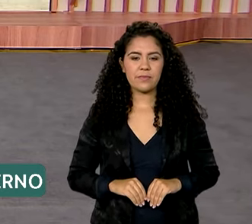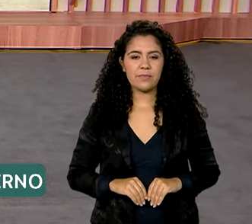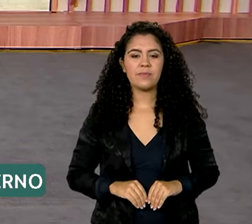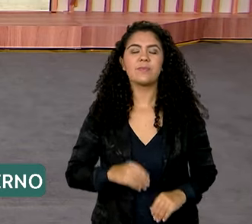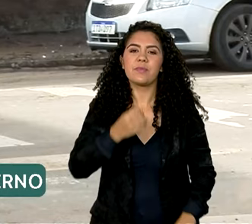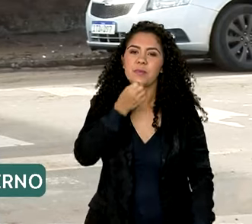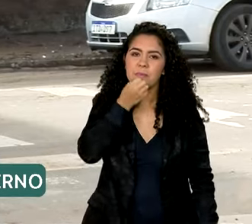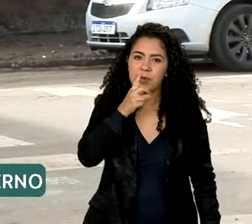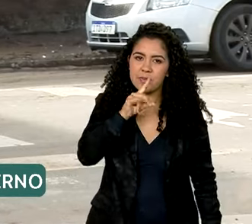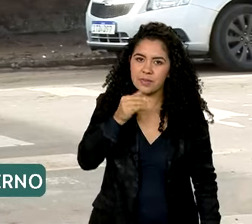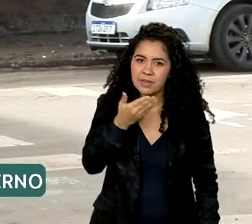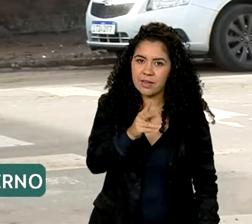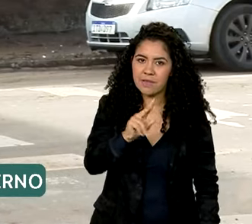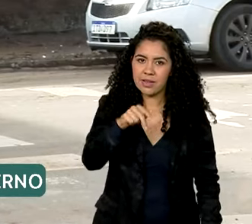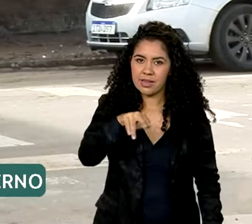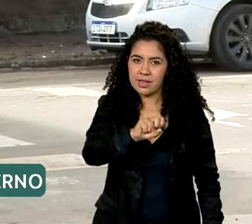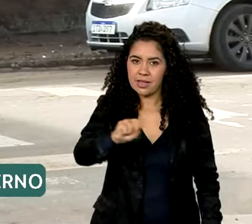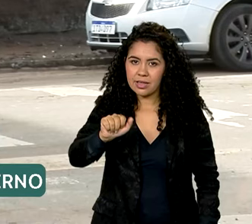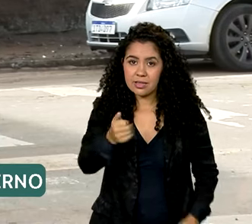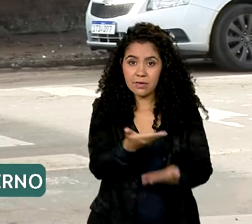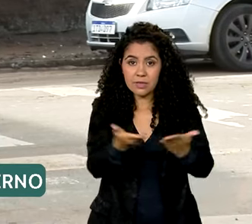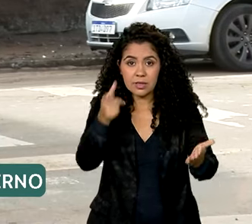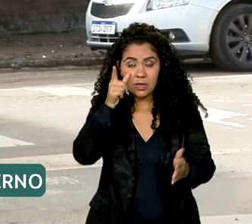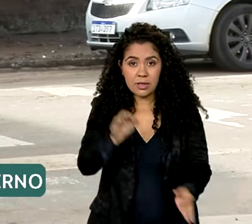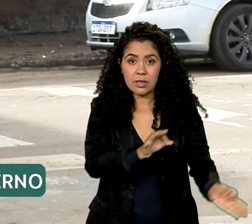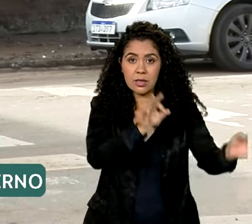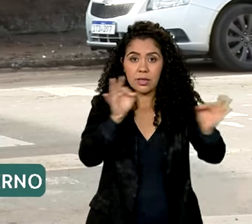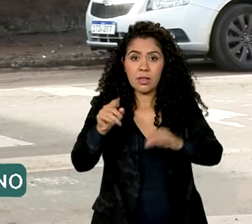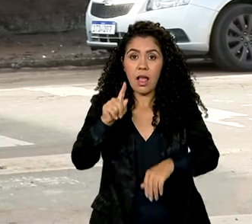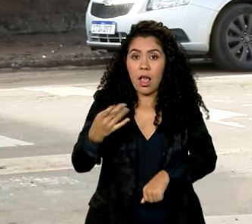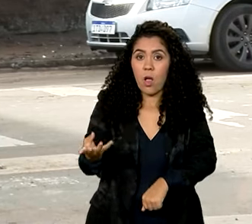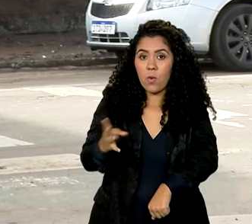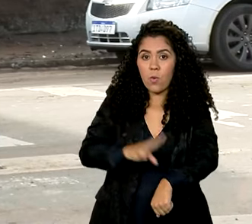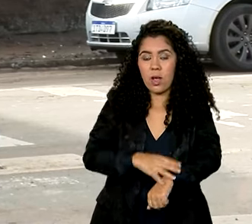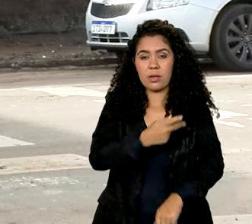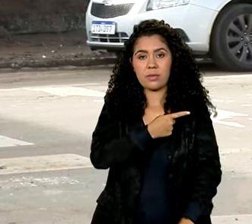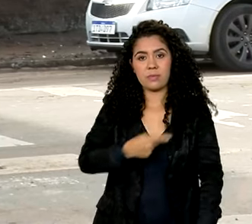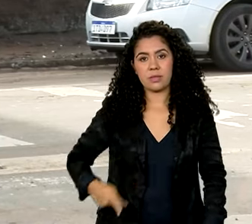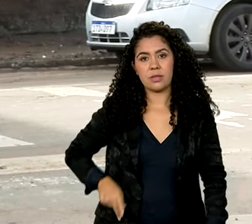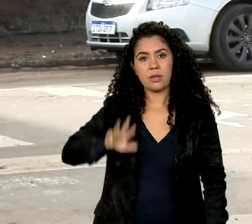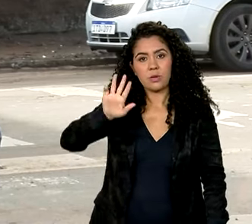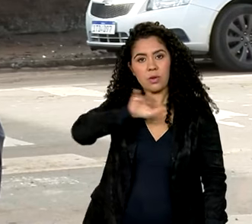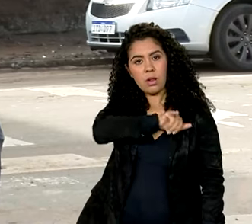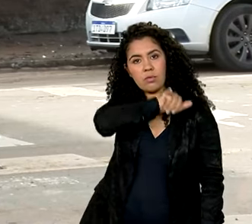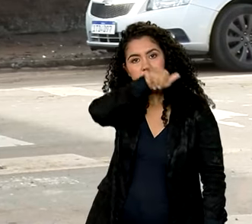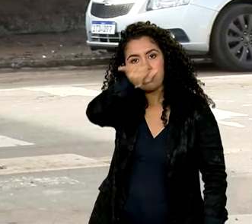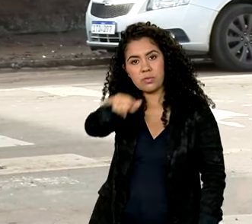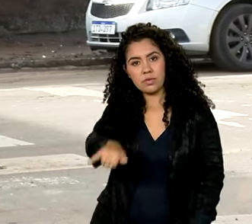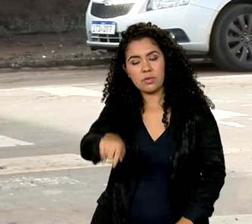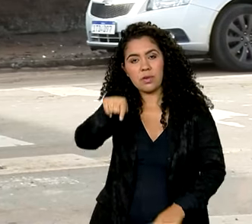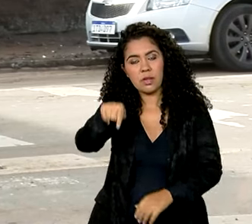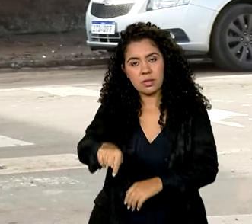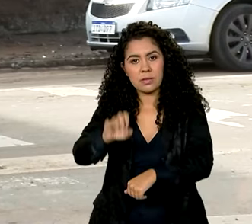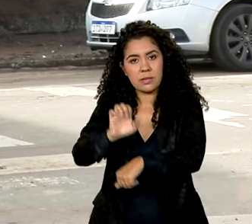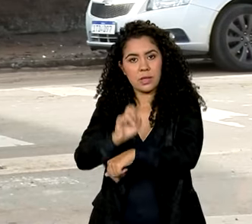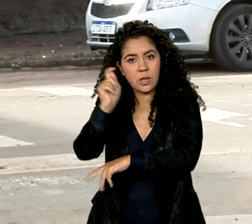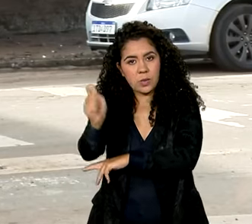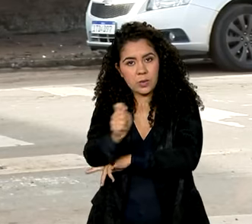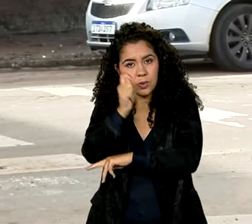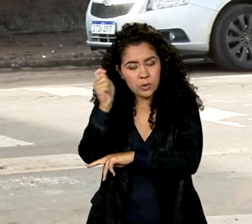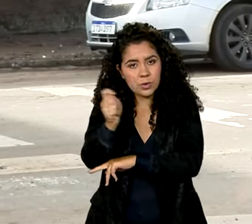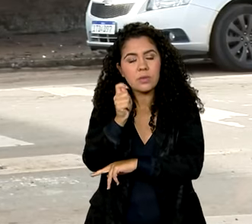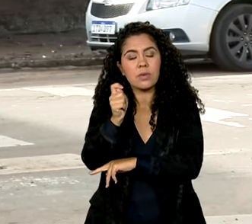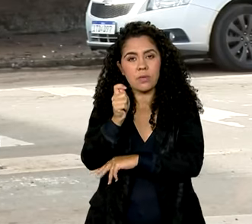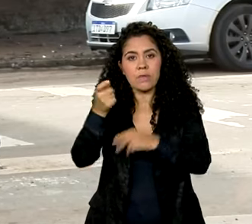Bom dia, Vanessa. Bom dia a você que nos assiste. Essa é a quarta vez que o presidente Lula vem ao Rio Grande do Sul desde o começo da enchente. Lula